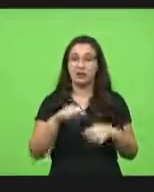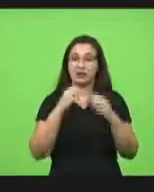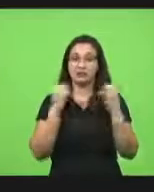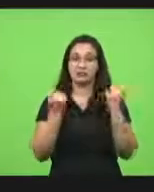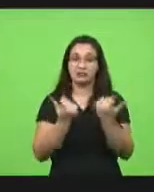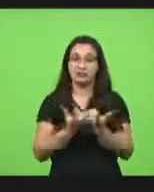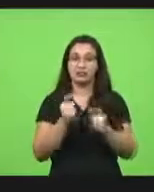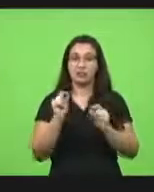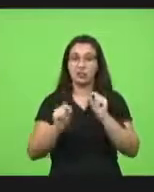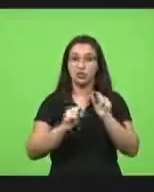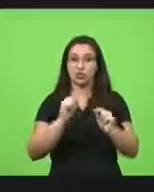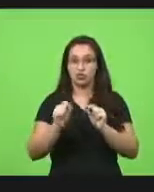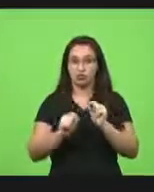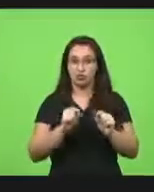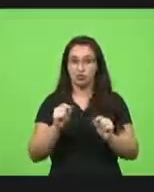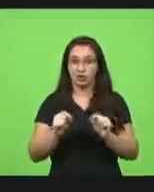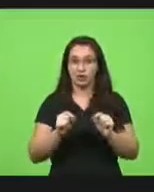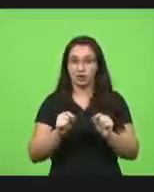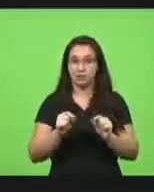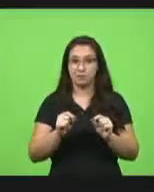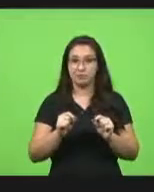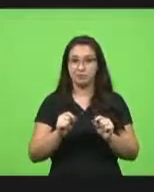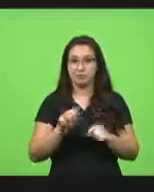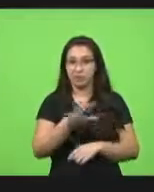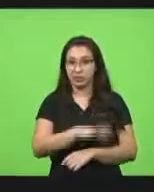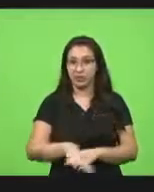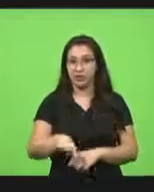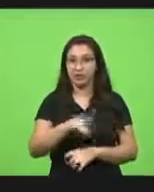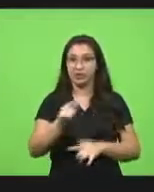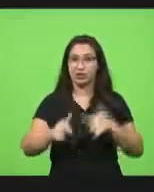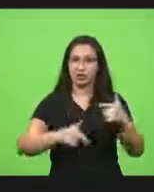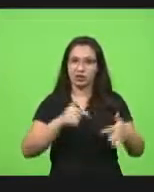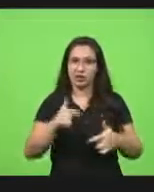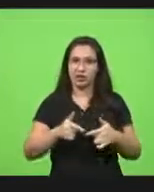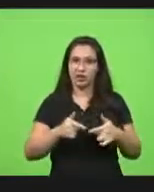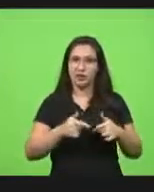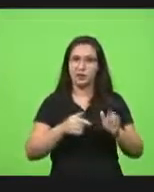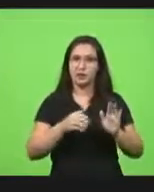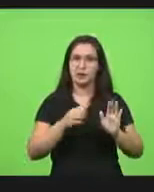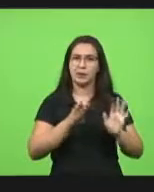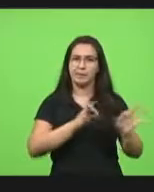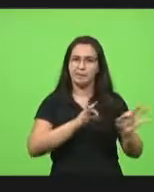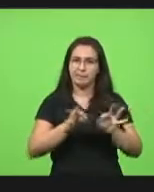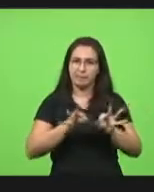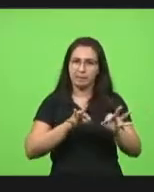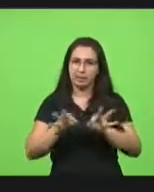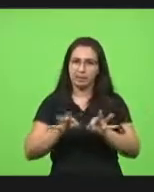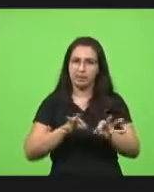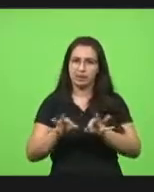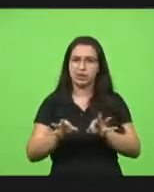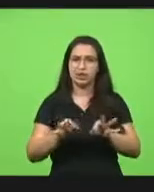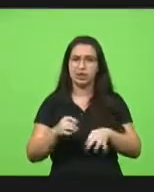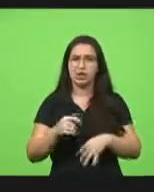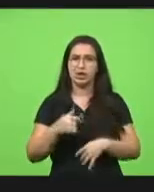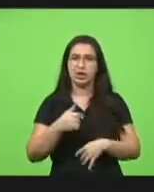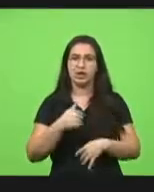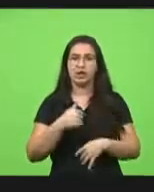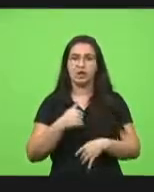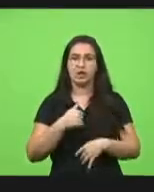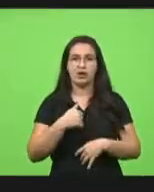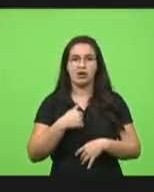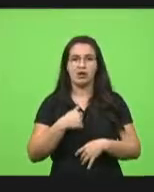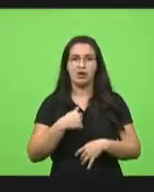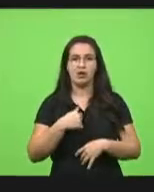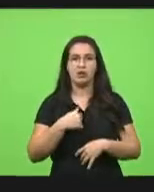espera de nós, deputados, né? Que a gente trabalhe com planejamento, né? Eu não escondo isso de ninguém, aprendo muito com o